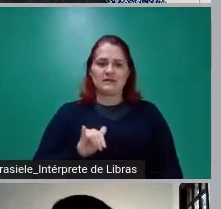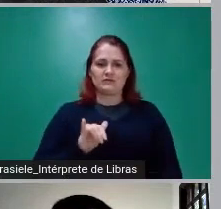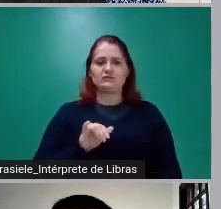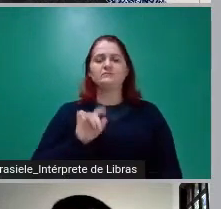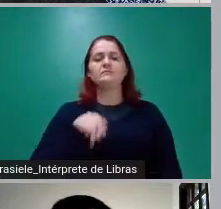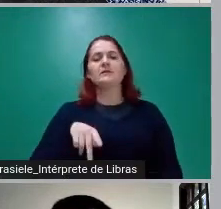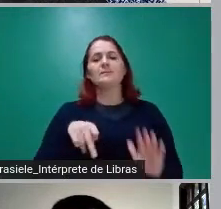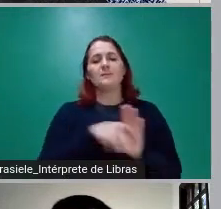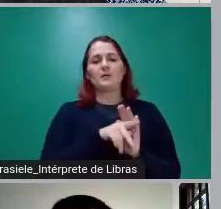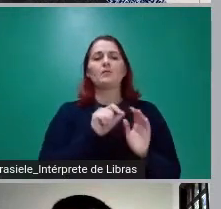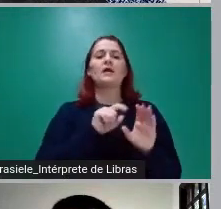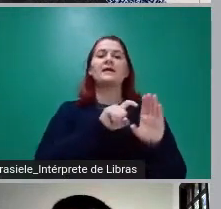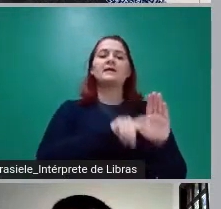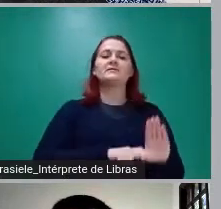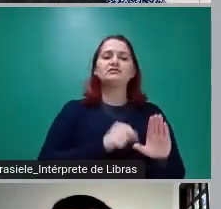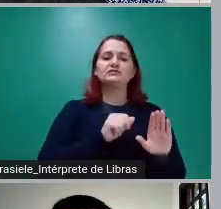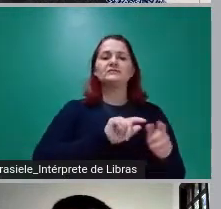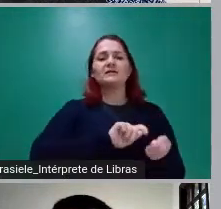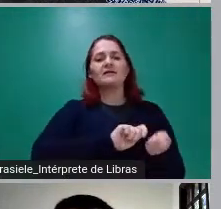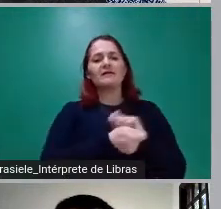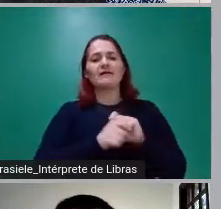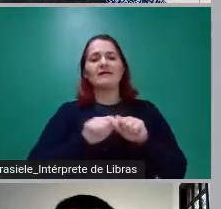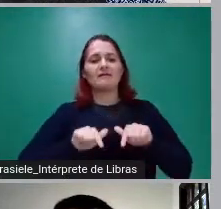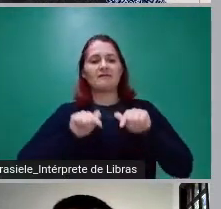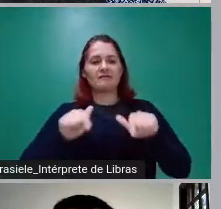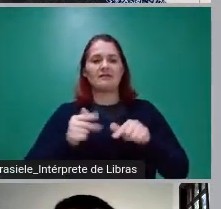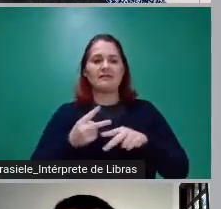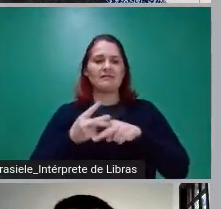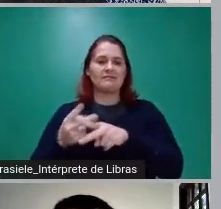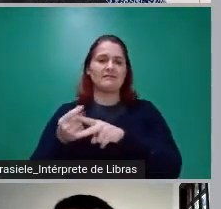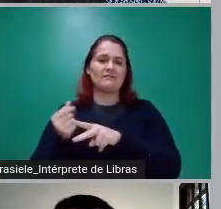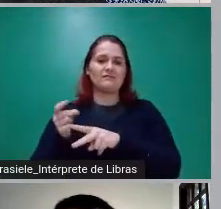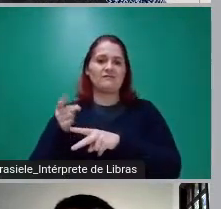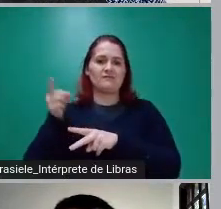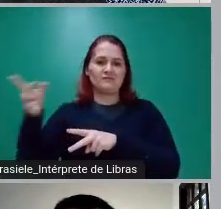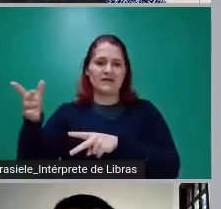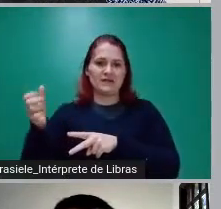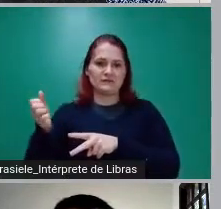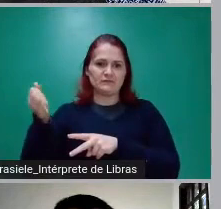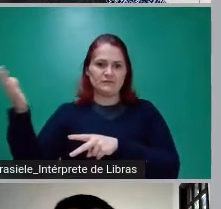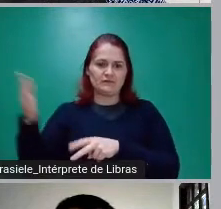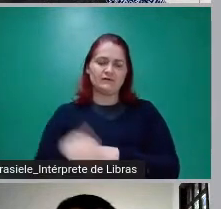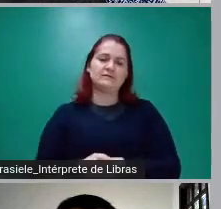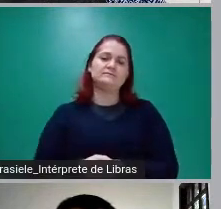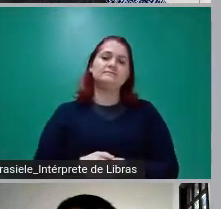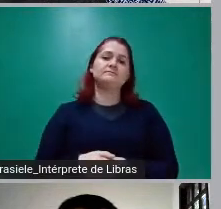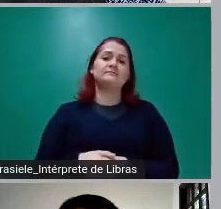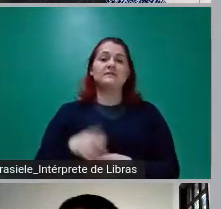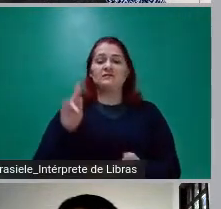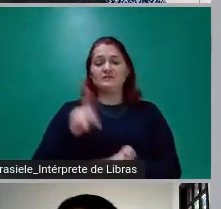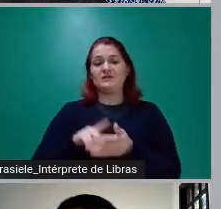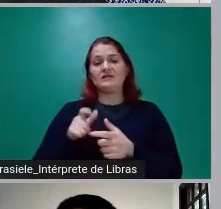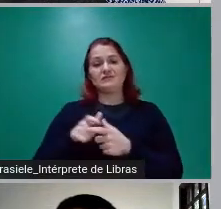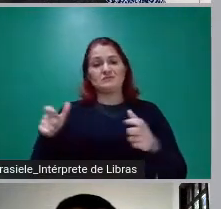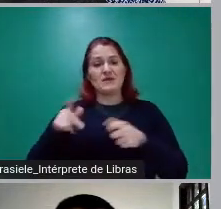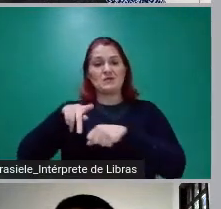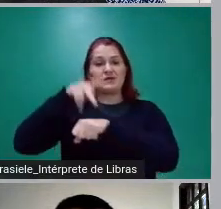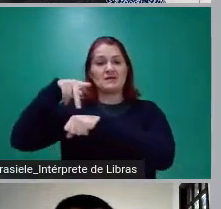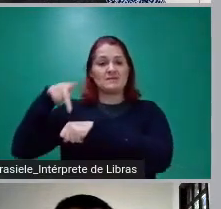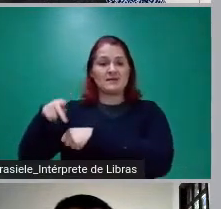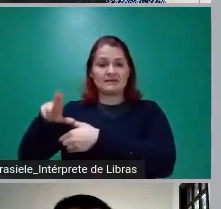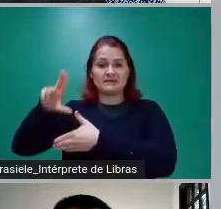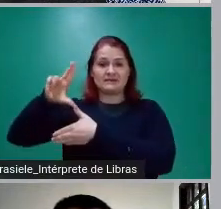em títulos se deu através desse plano Braid que atingiu a América Latina de uma forma geral, né, a América Latina e vários outros